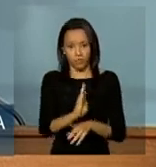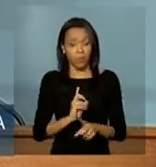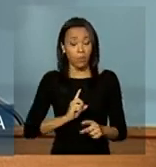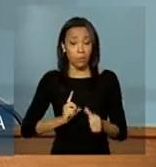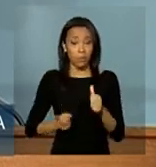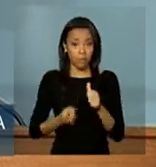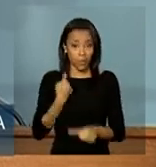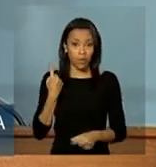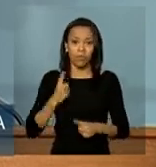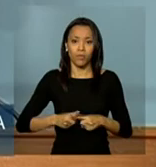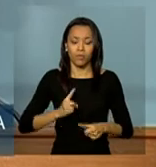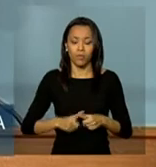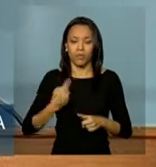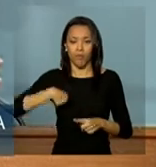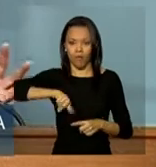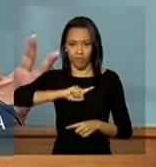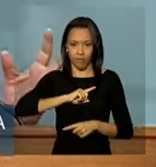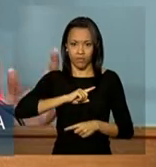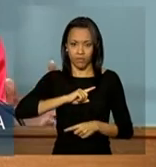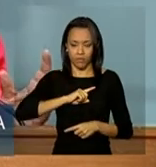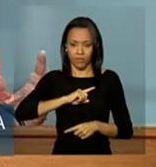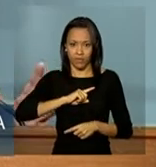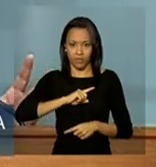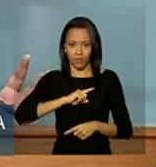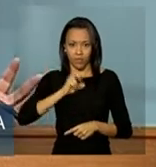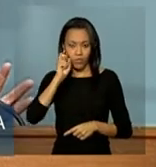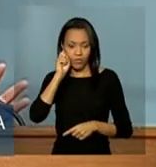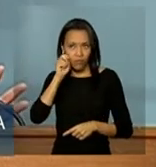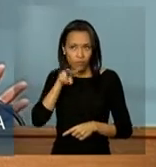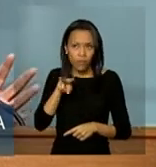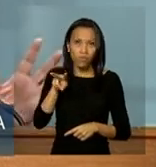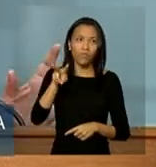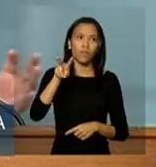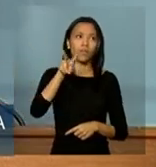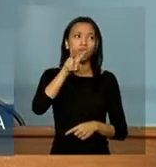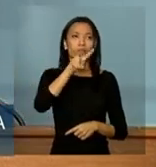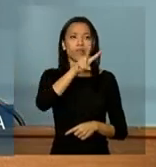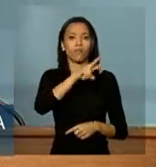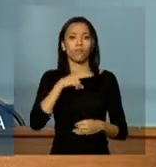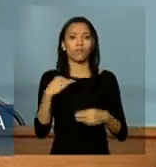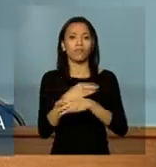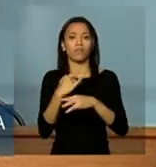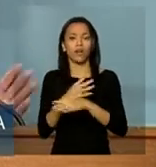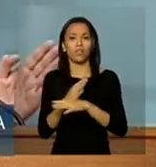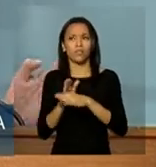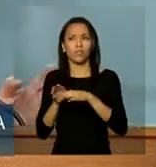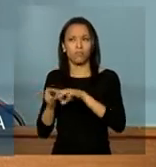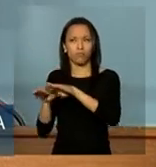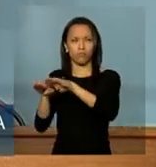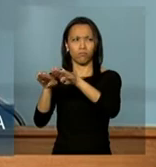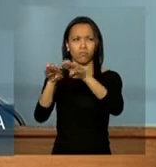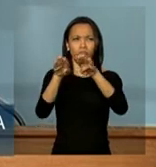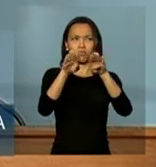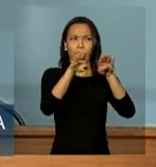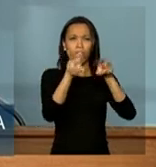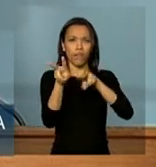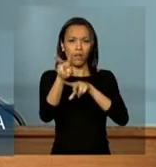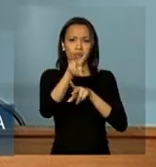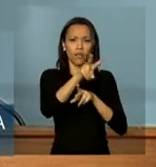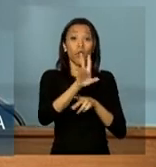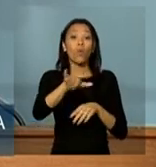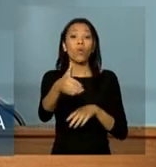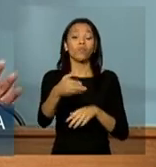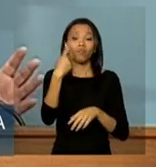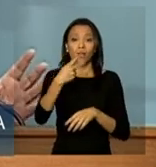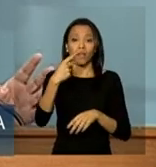porque nós estamos agora olhando as cidades de forma sistêmica. Quando a gente fala em reforma